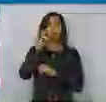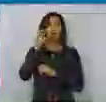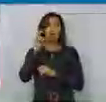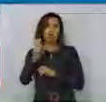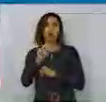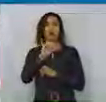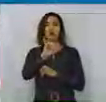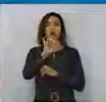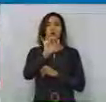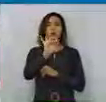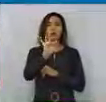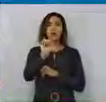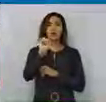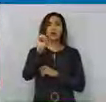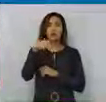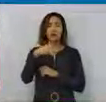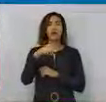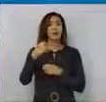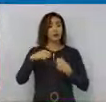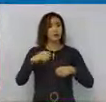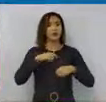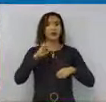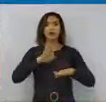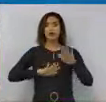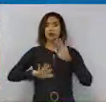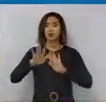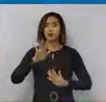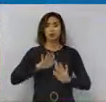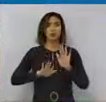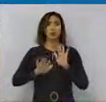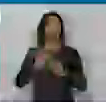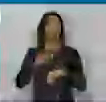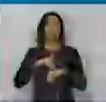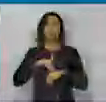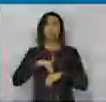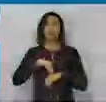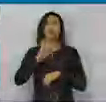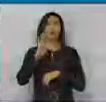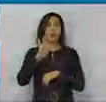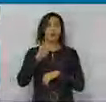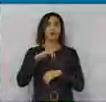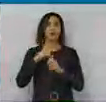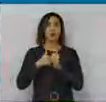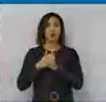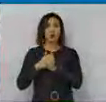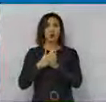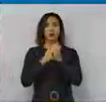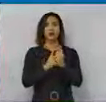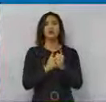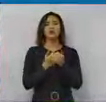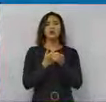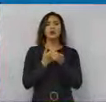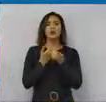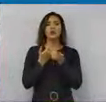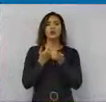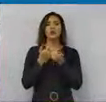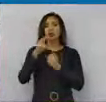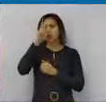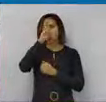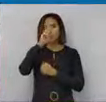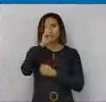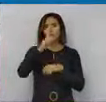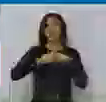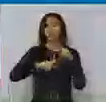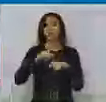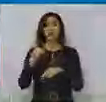nós vamos ter que tomar alguns cuidados um pouco maiores de acompanhamento arqueológico naquele entorno e salvamento